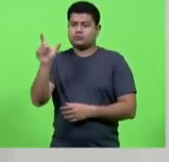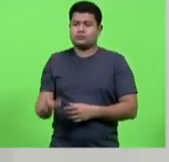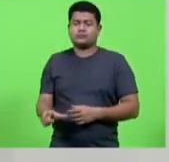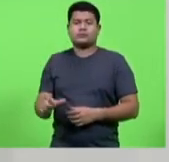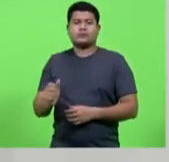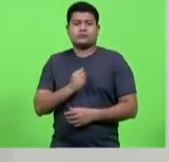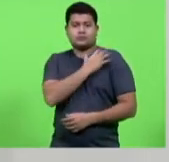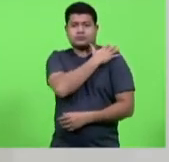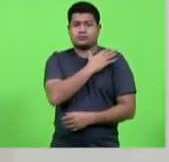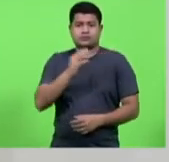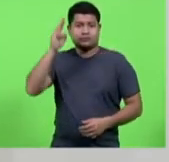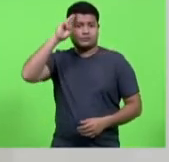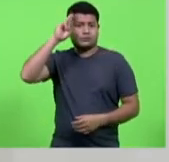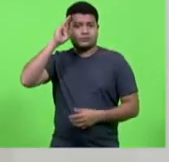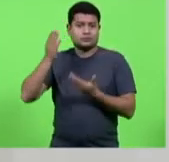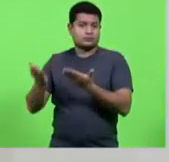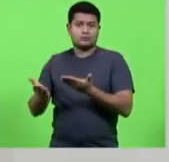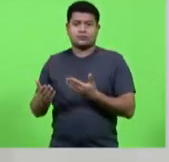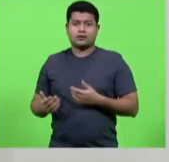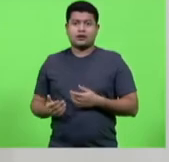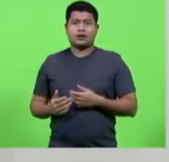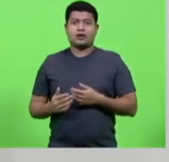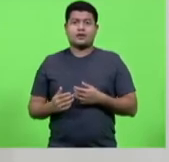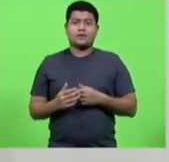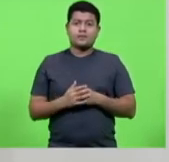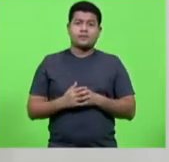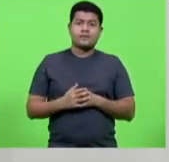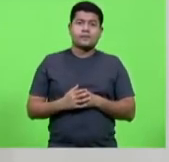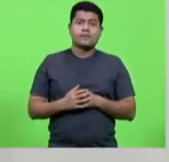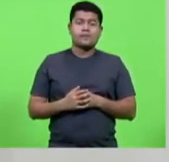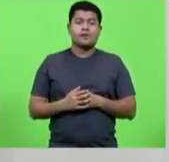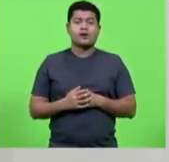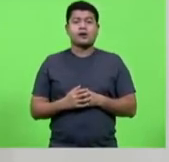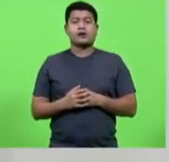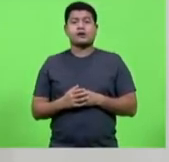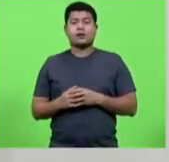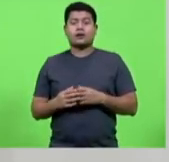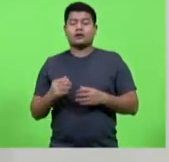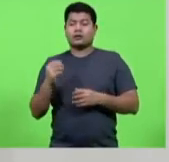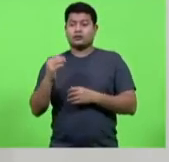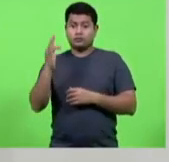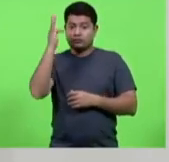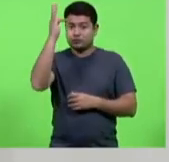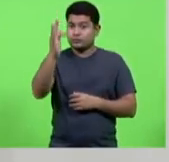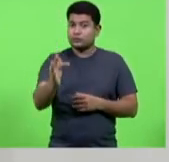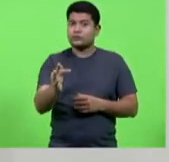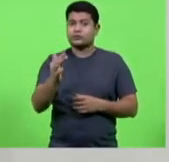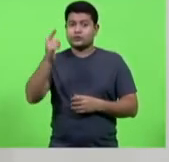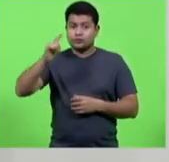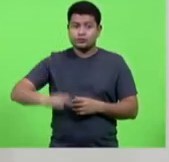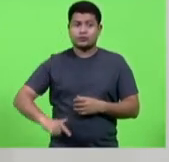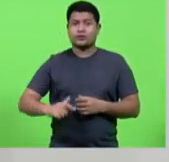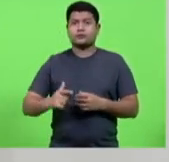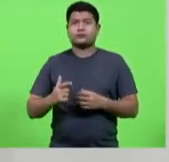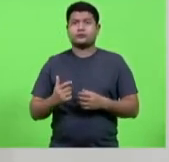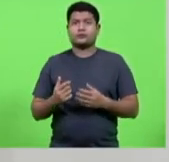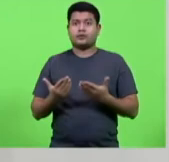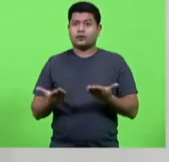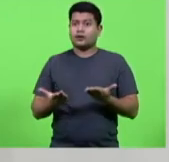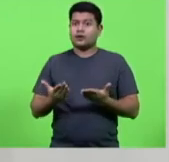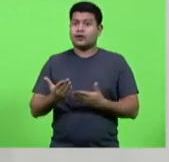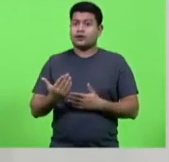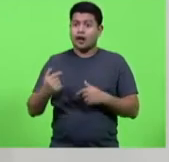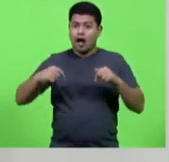prefeitos que na próxima distribuição do efetivo aqui no estado de Santa Catarina, aqui, né, inclusive ficaram 40 aqui